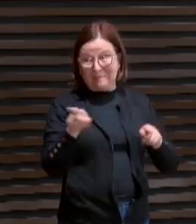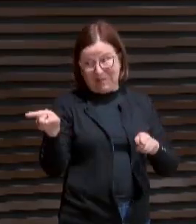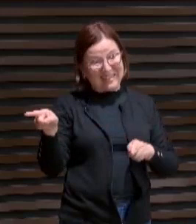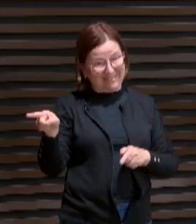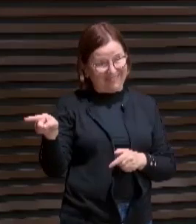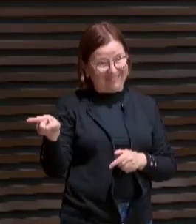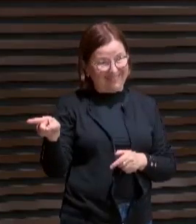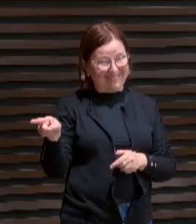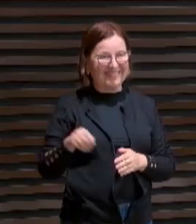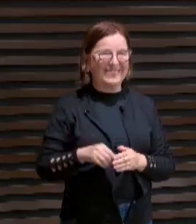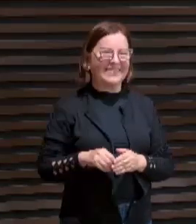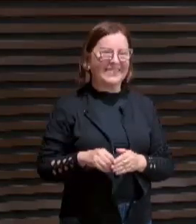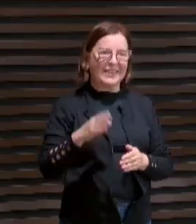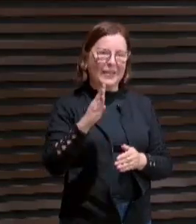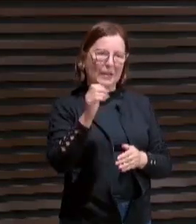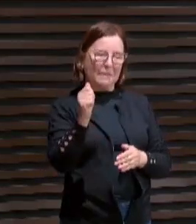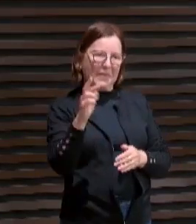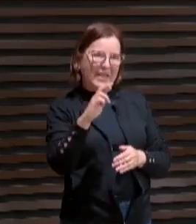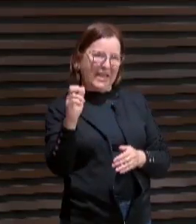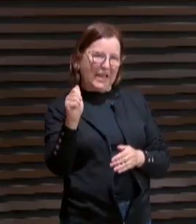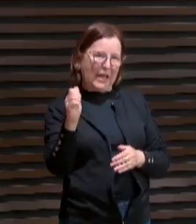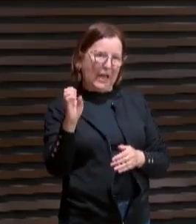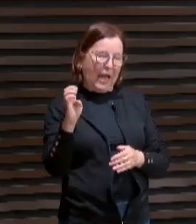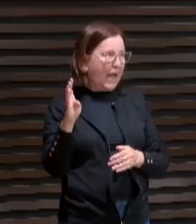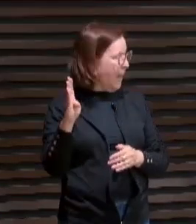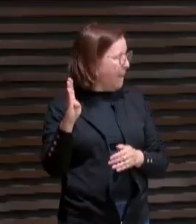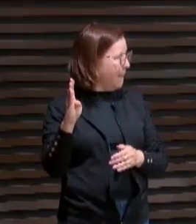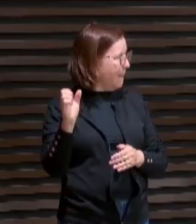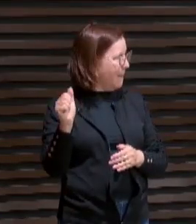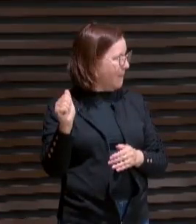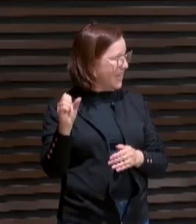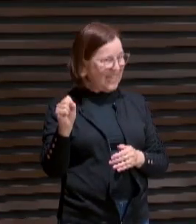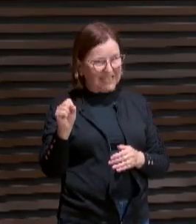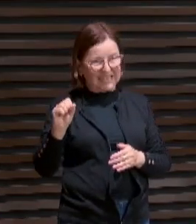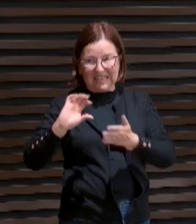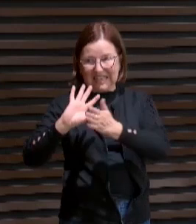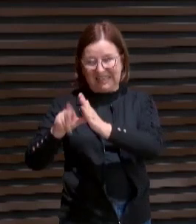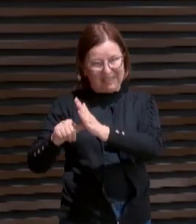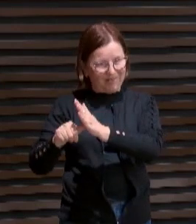Barrabás. Ora, Barrabás era salteador. Essa é a frase.